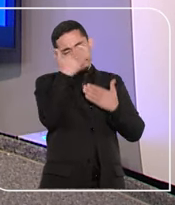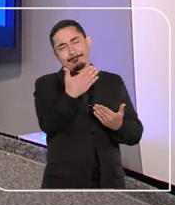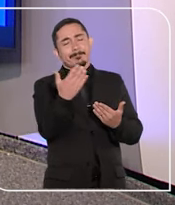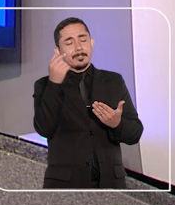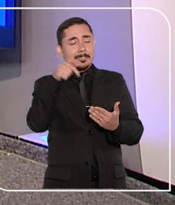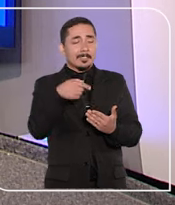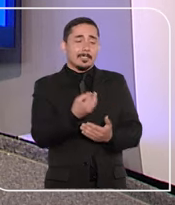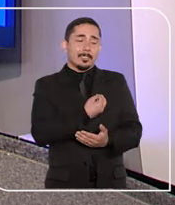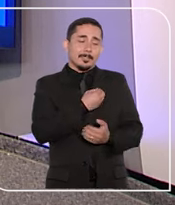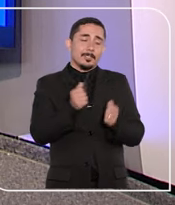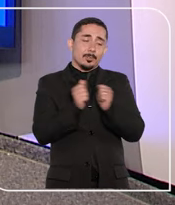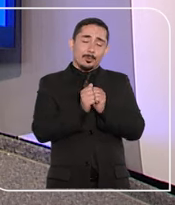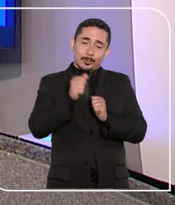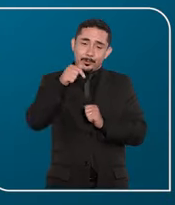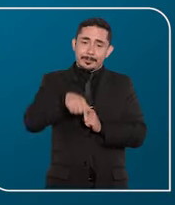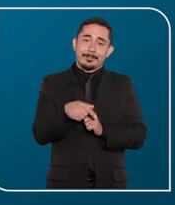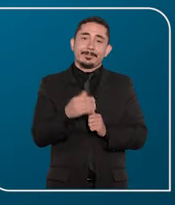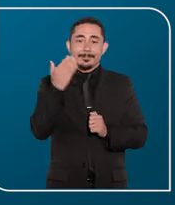participação aqui no Entender Direito.